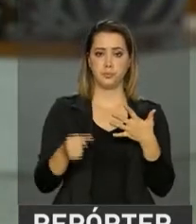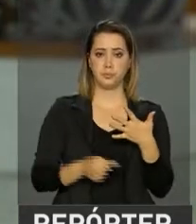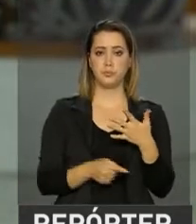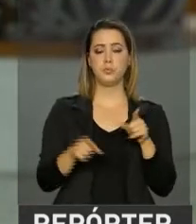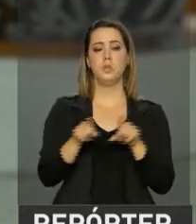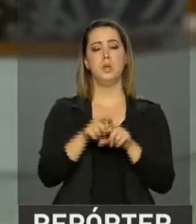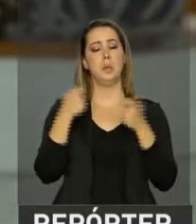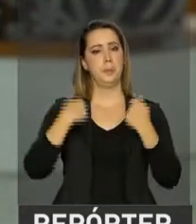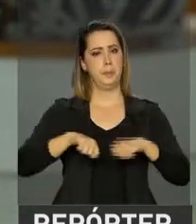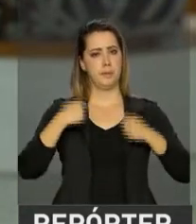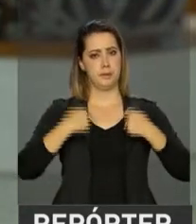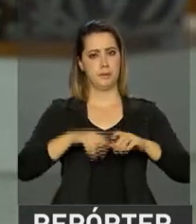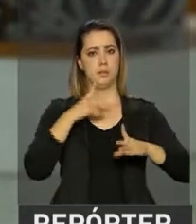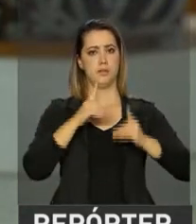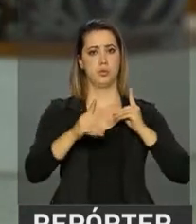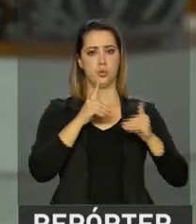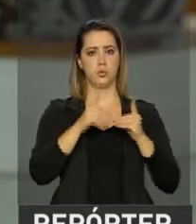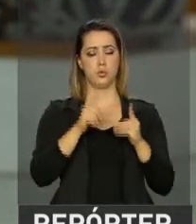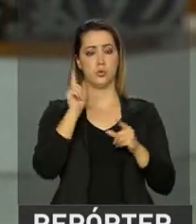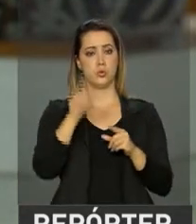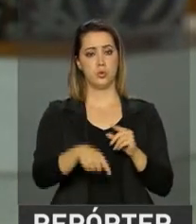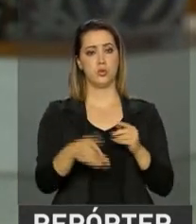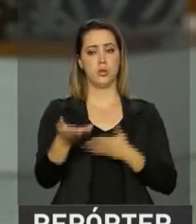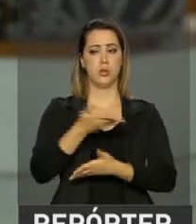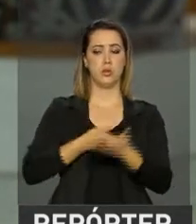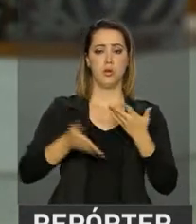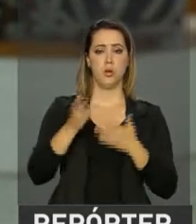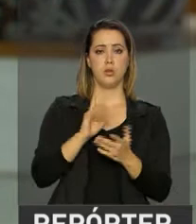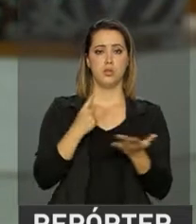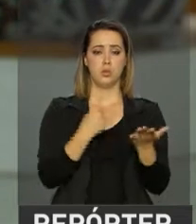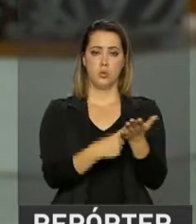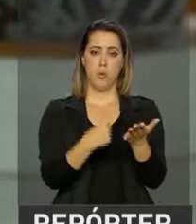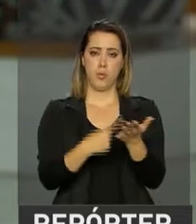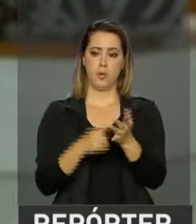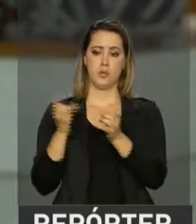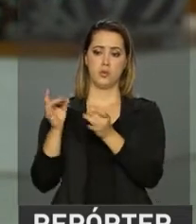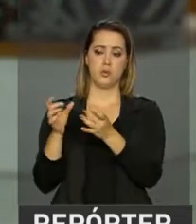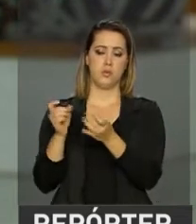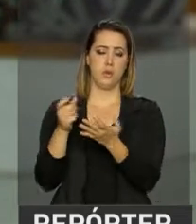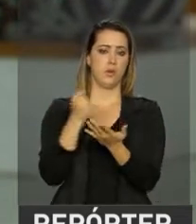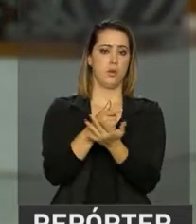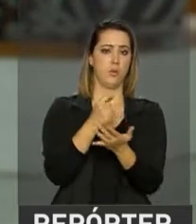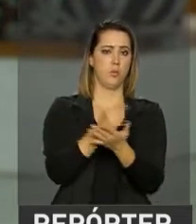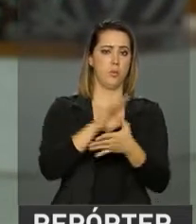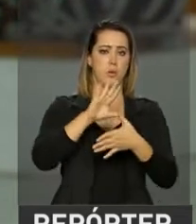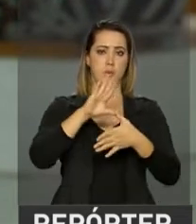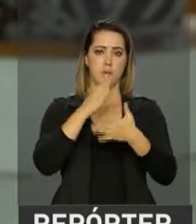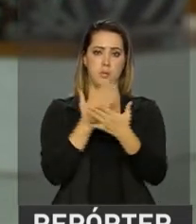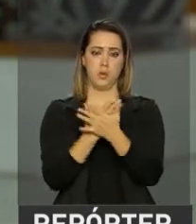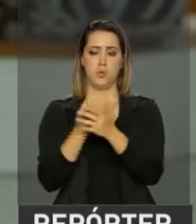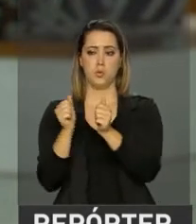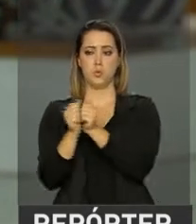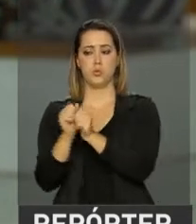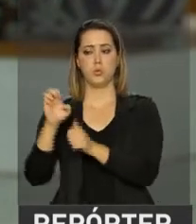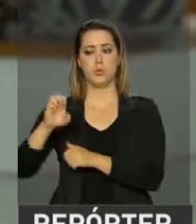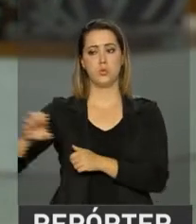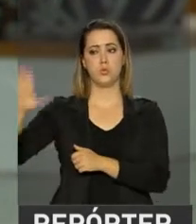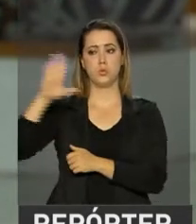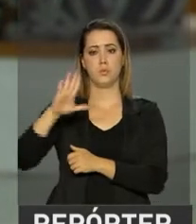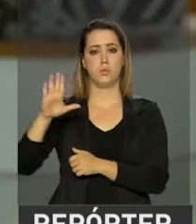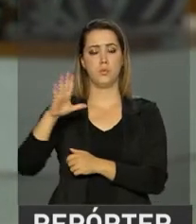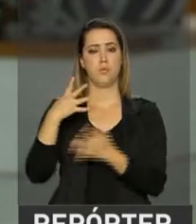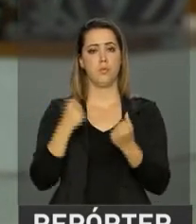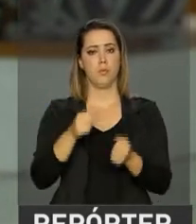michel temer durante a cúpula é a negociação de um acordo de livre comércio entre o mercosul ea união européia